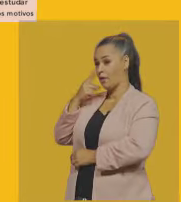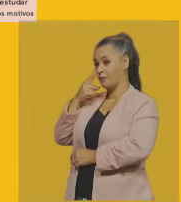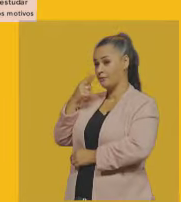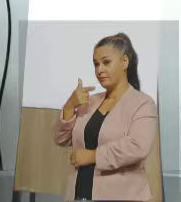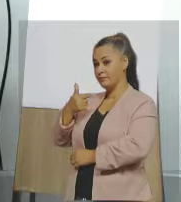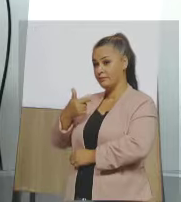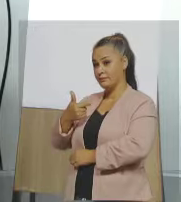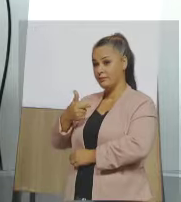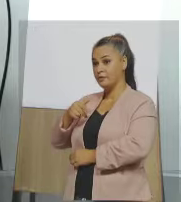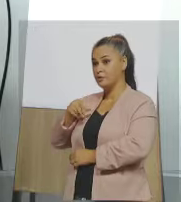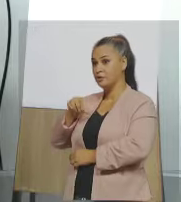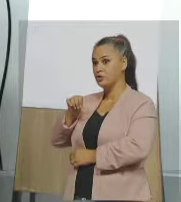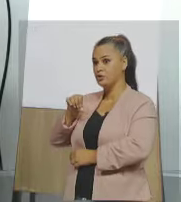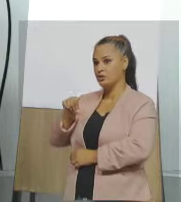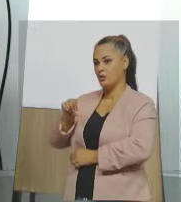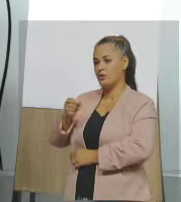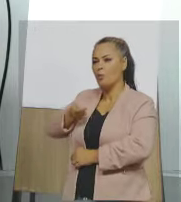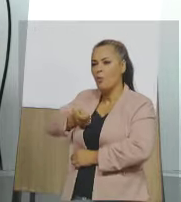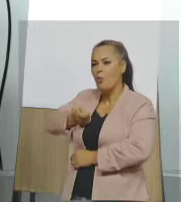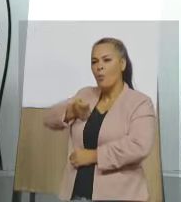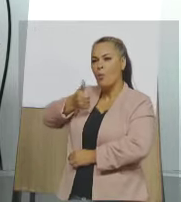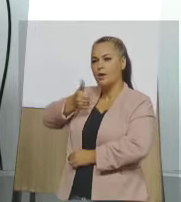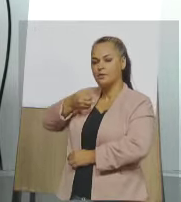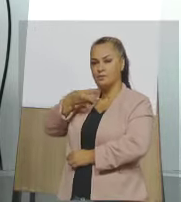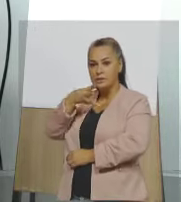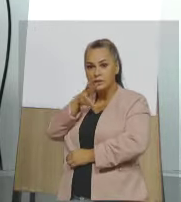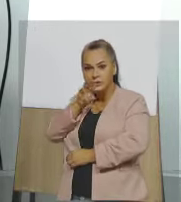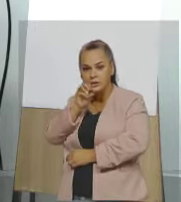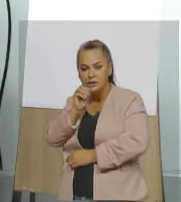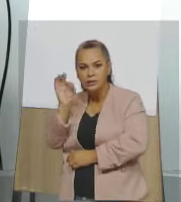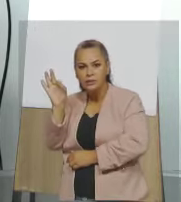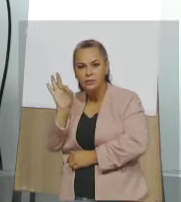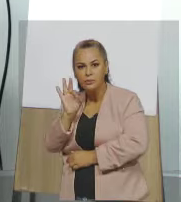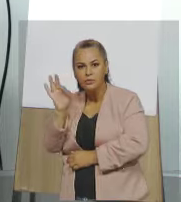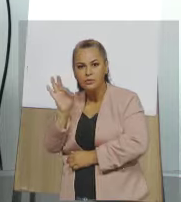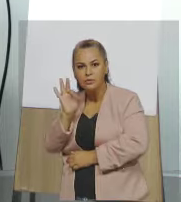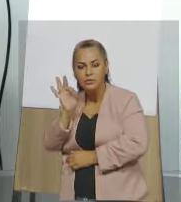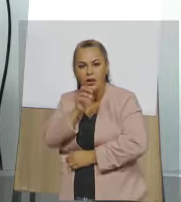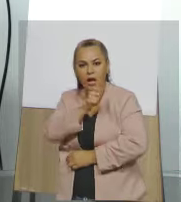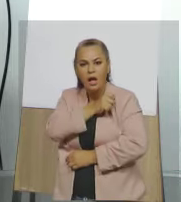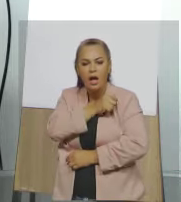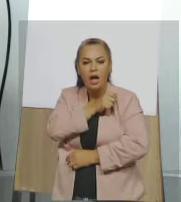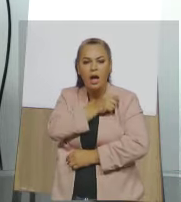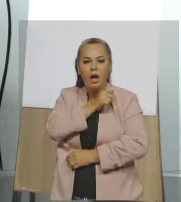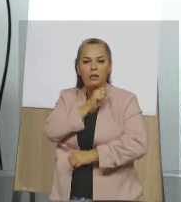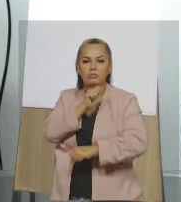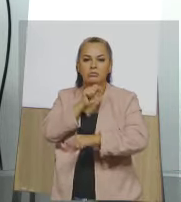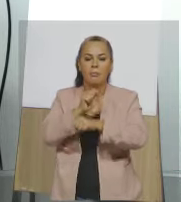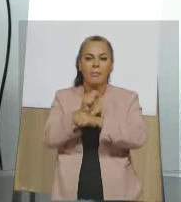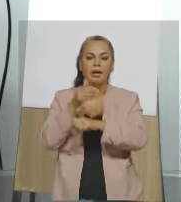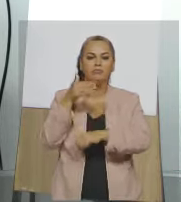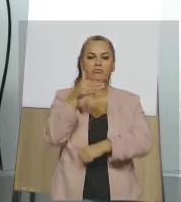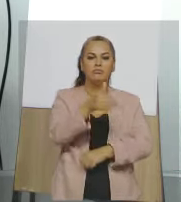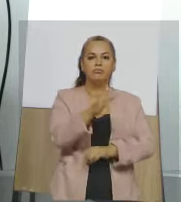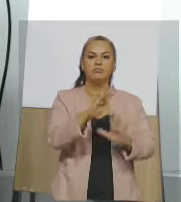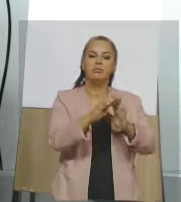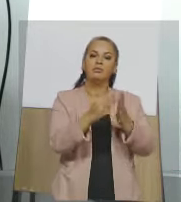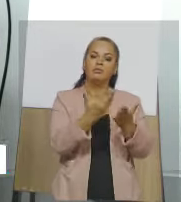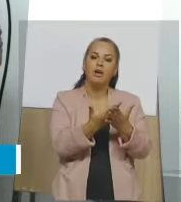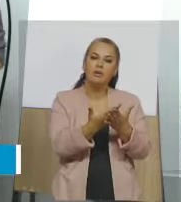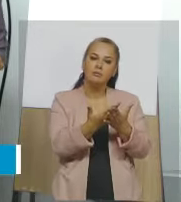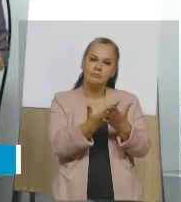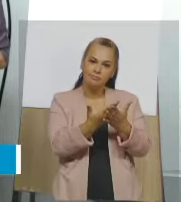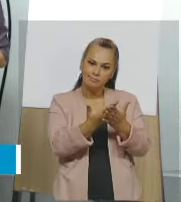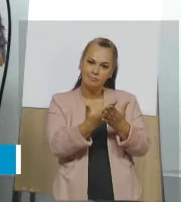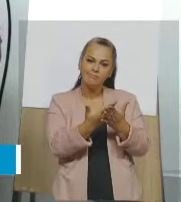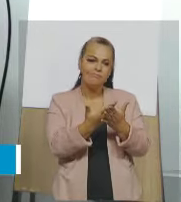29,2%, ou seja, quase 30% dos estudantes abandonam os estudos porque não